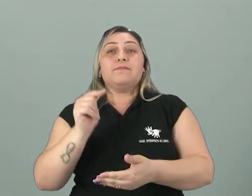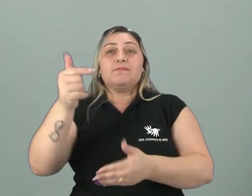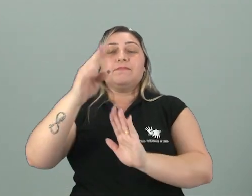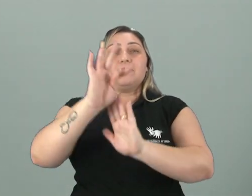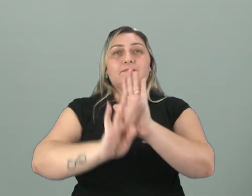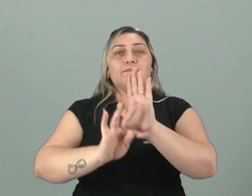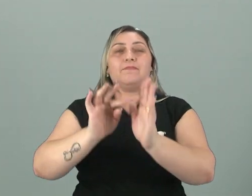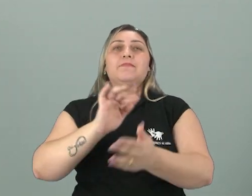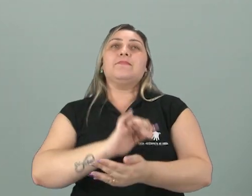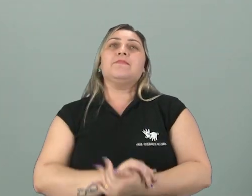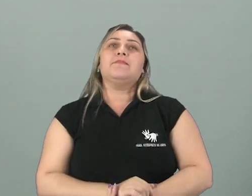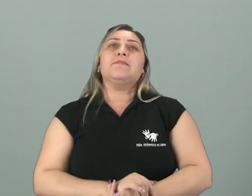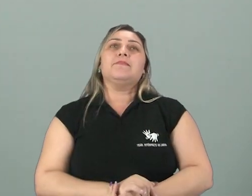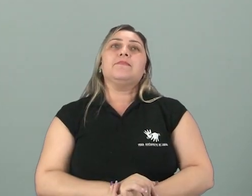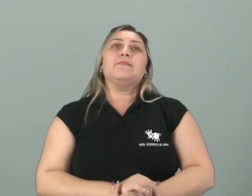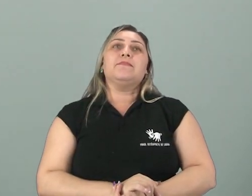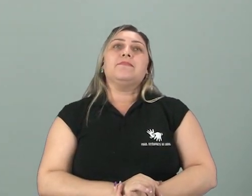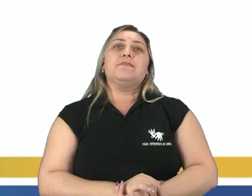outro texto.